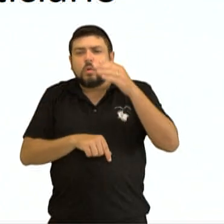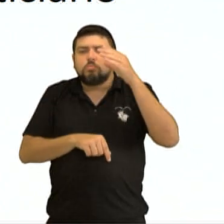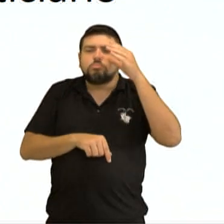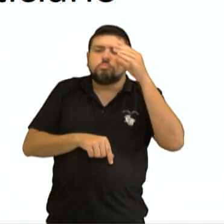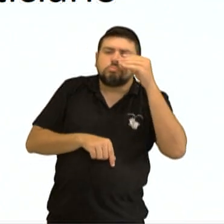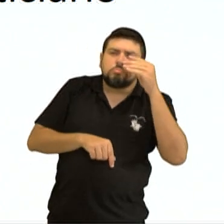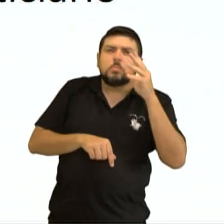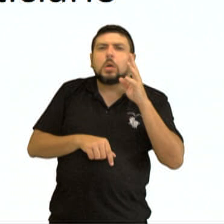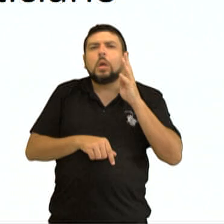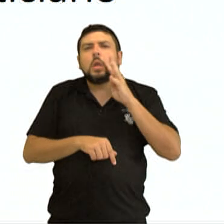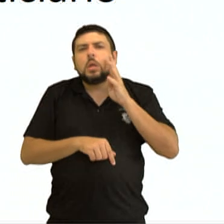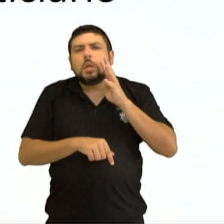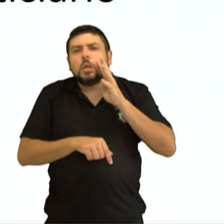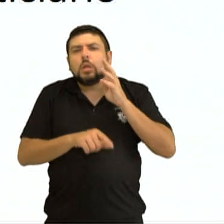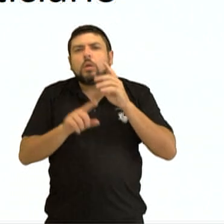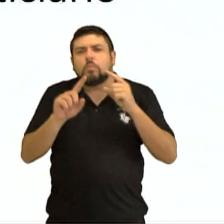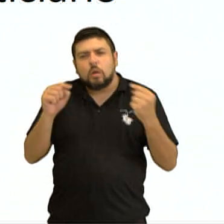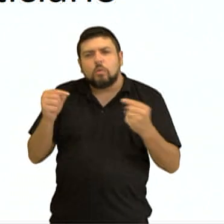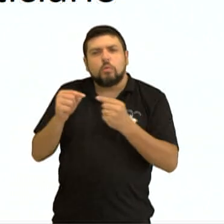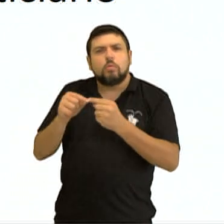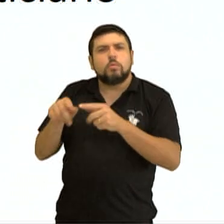ou relevante para a população.